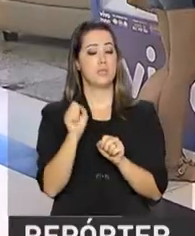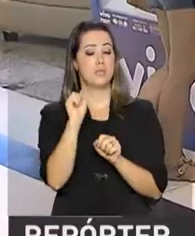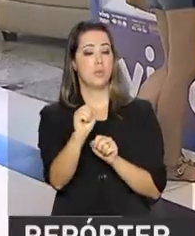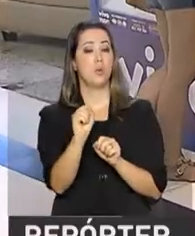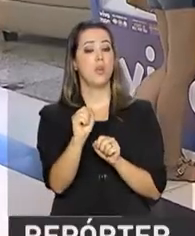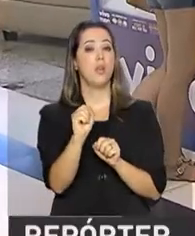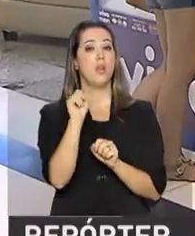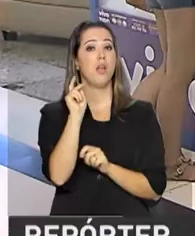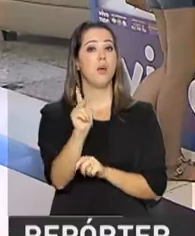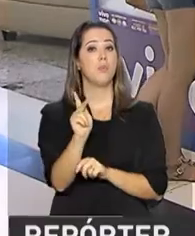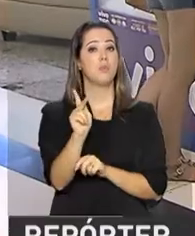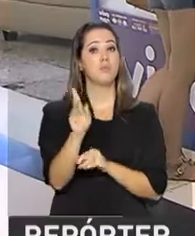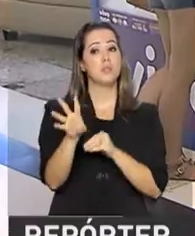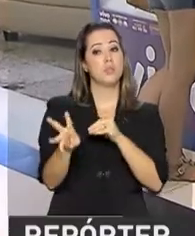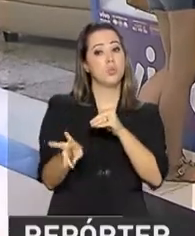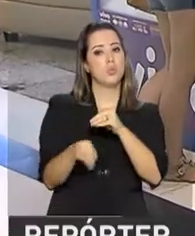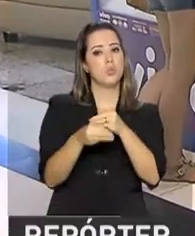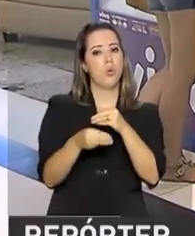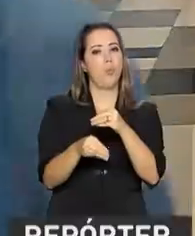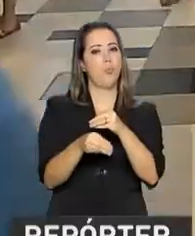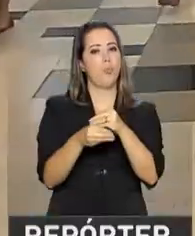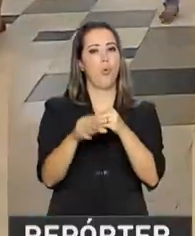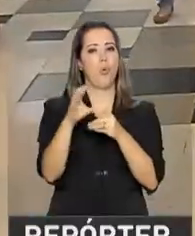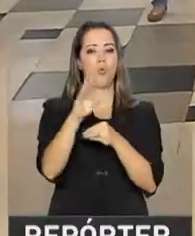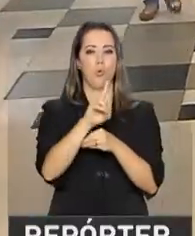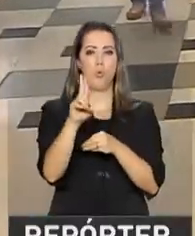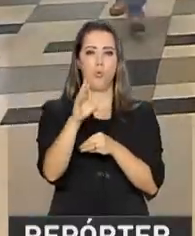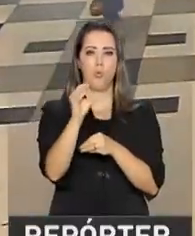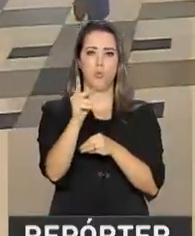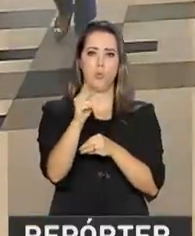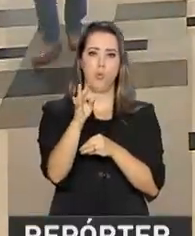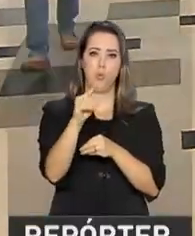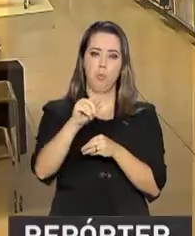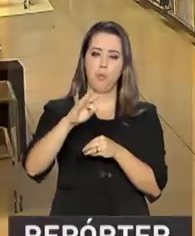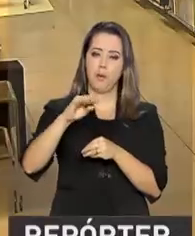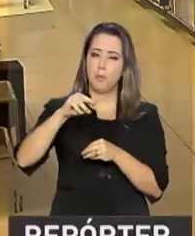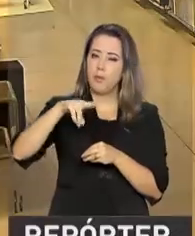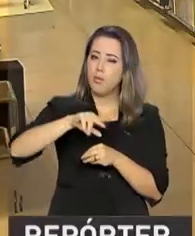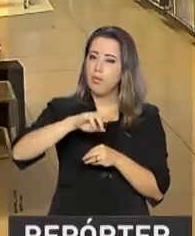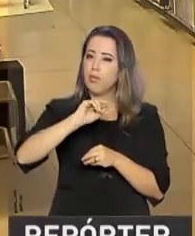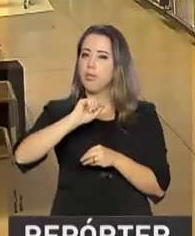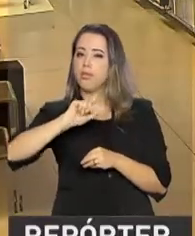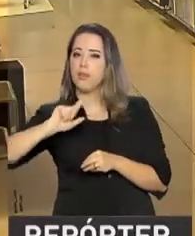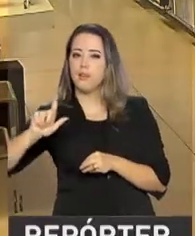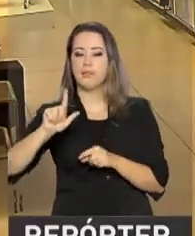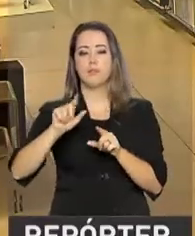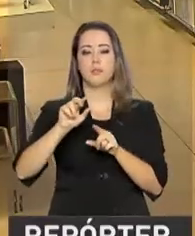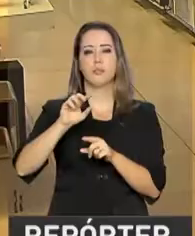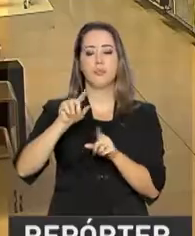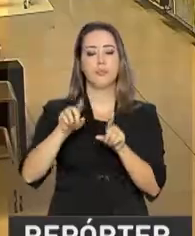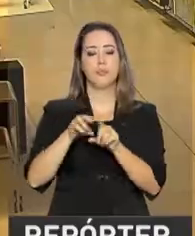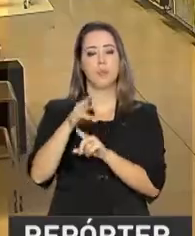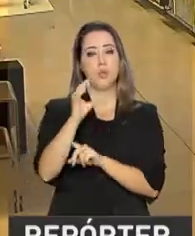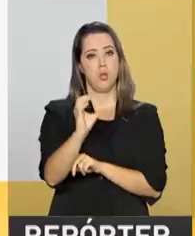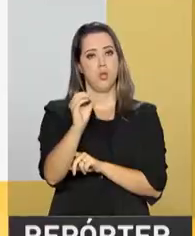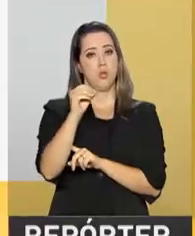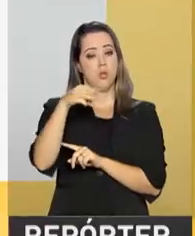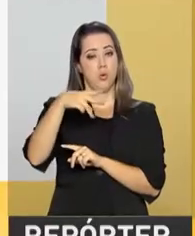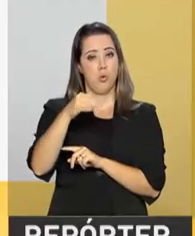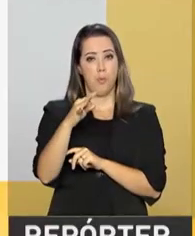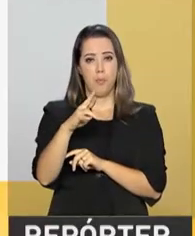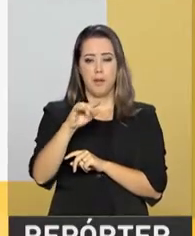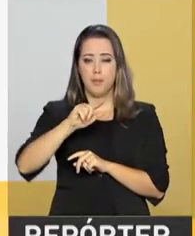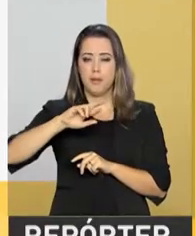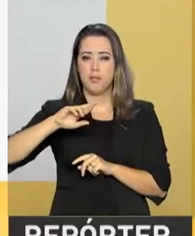chamada previdência complementar que uma previdência privada outra coisa que é importante dizer é que não muda nada para as famílias mais pobres